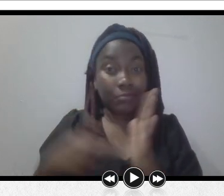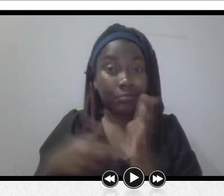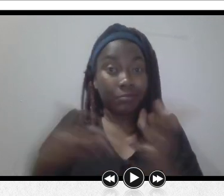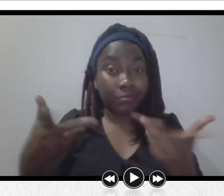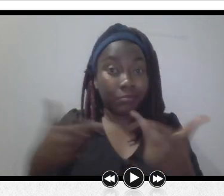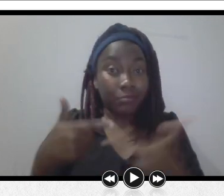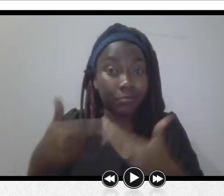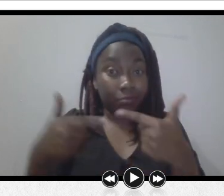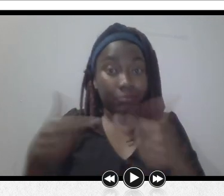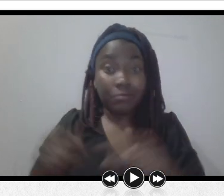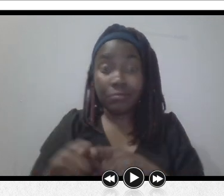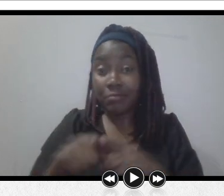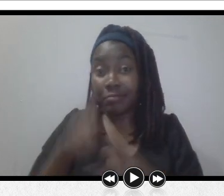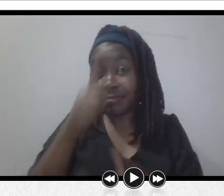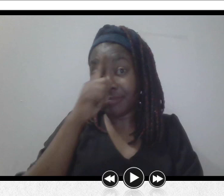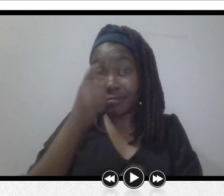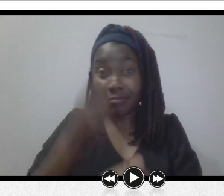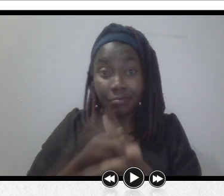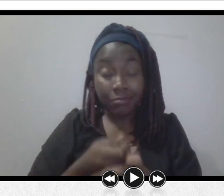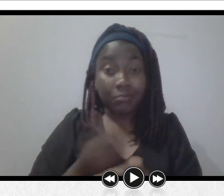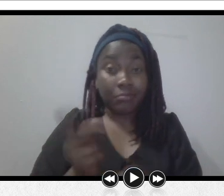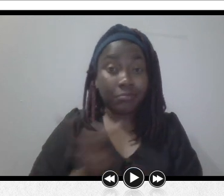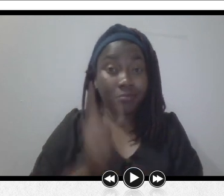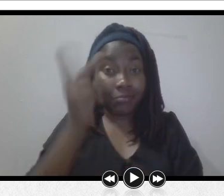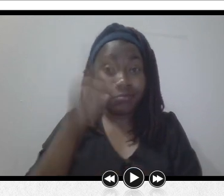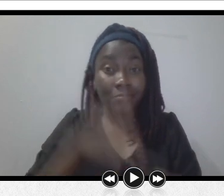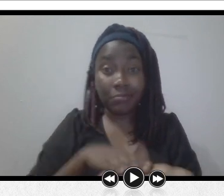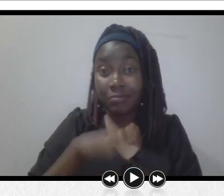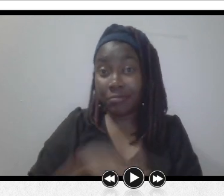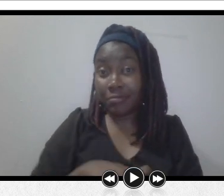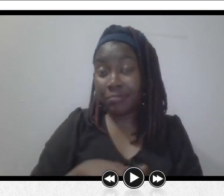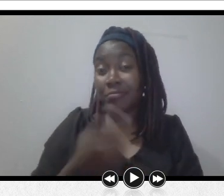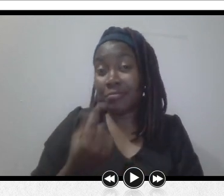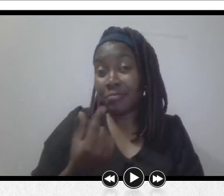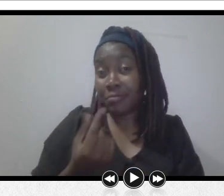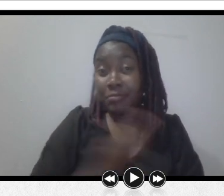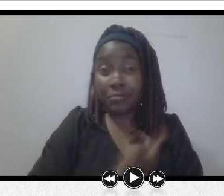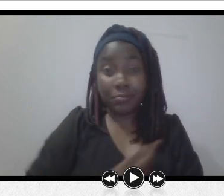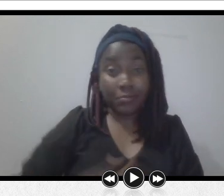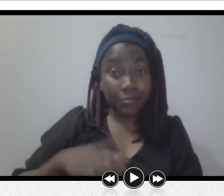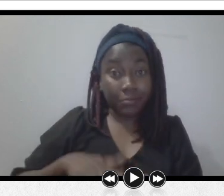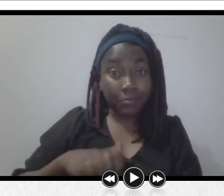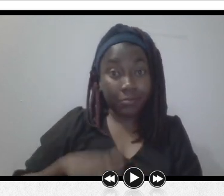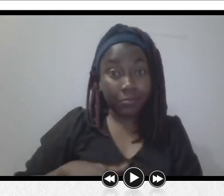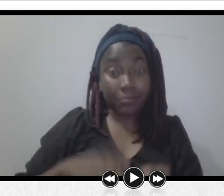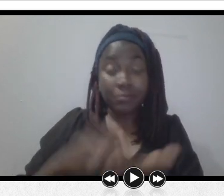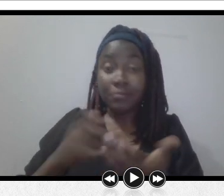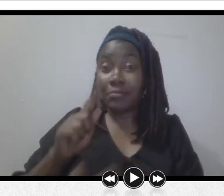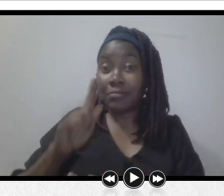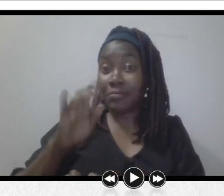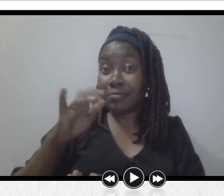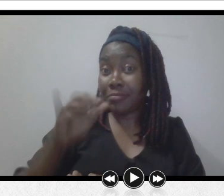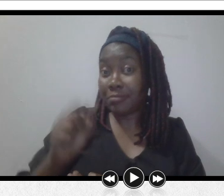serviço e também estabelece e define o valor das tarifas, dos preços públicos que são cobrados. Então, a agência reguladora,